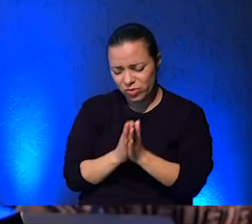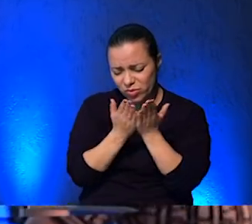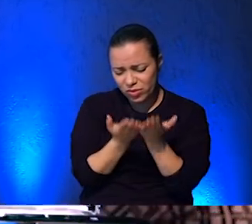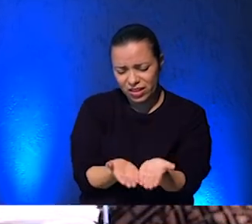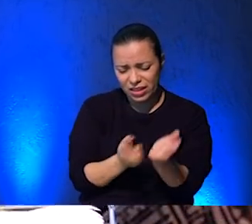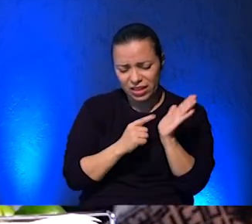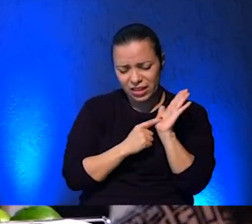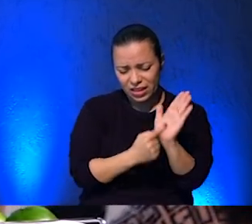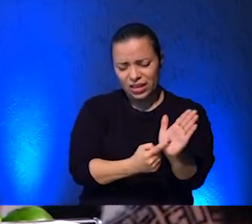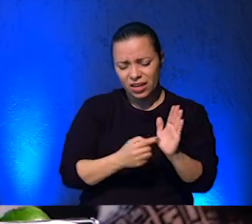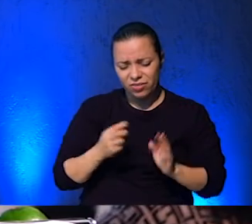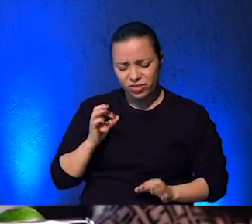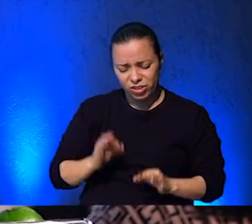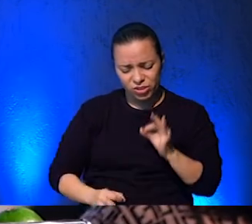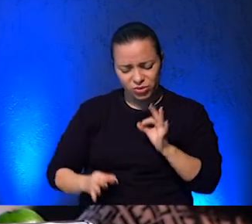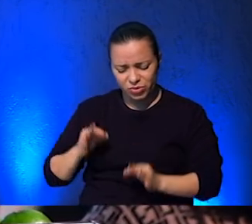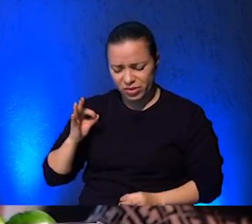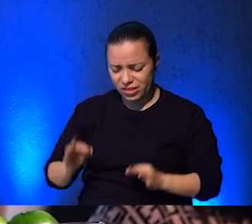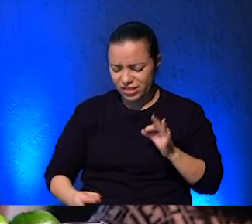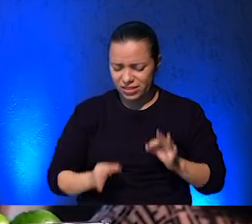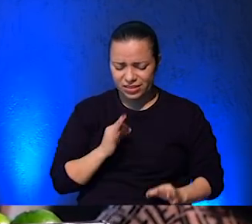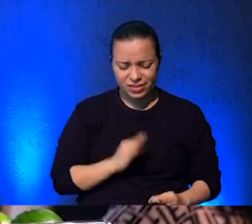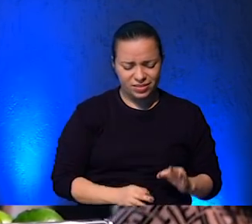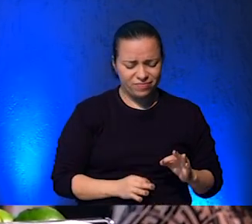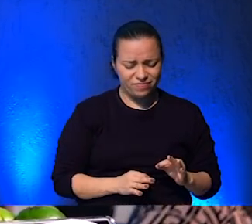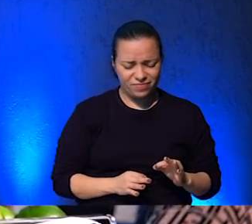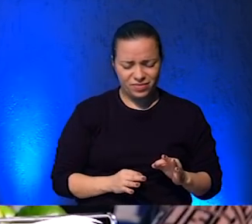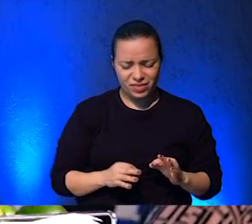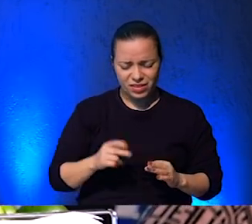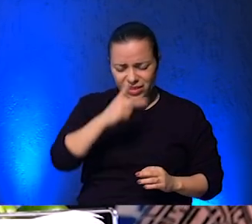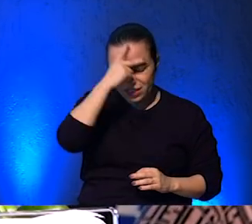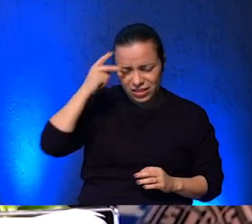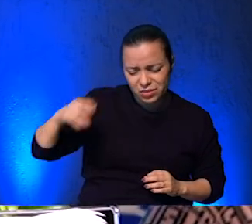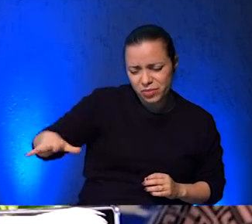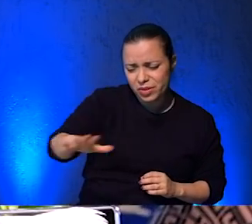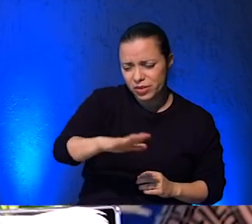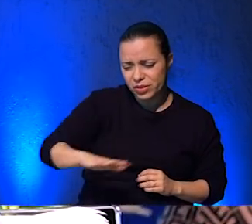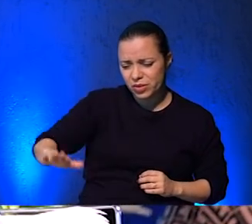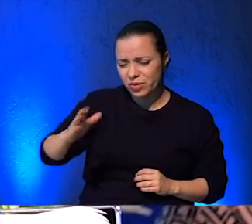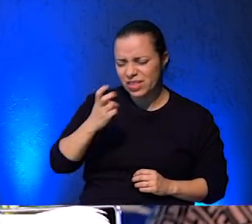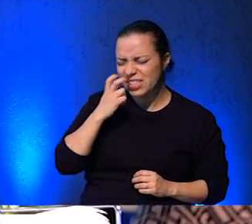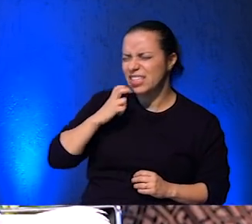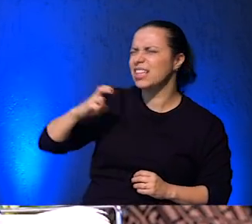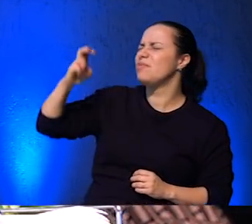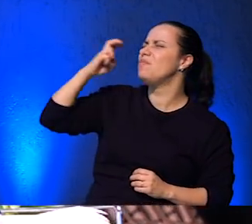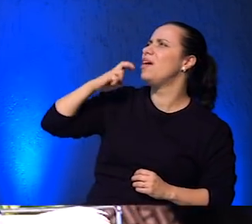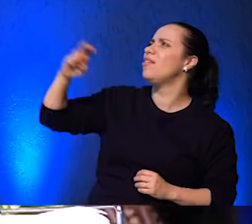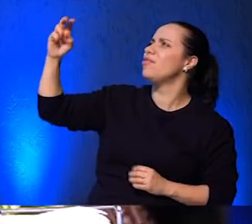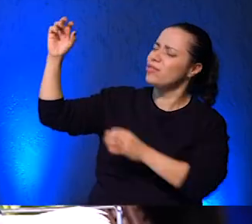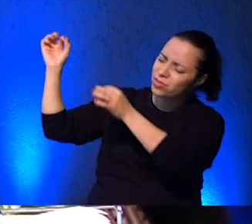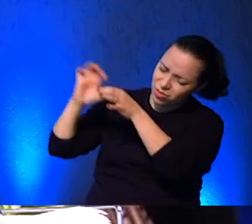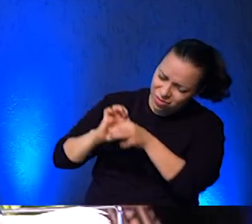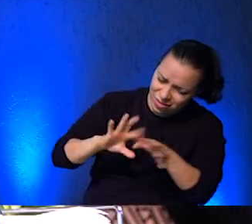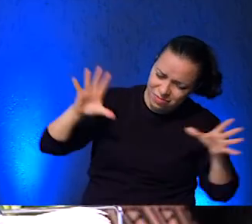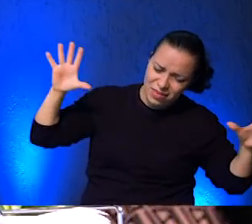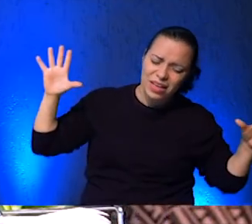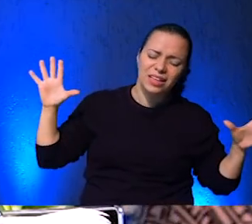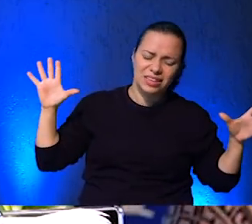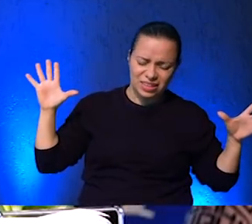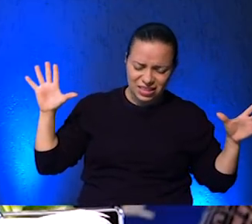ver que o povo clamou o senhor enviou a libertação hoje eu tô pedindo que o limpam será